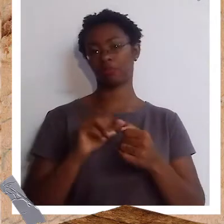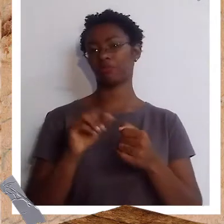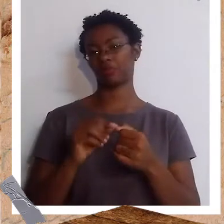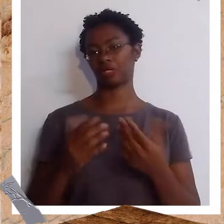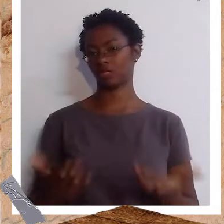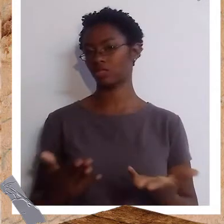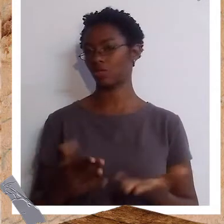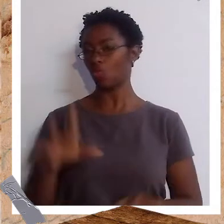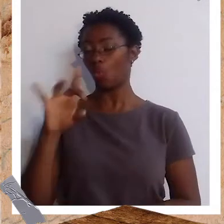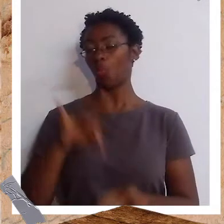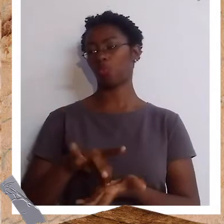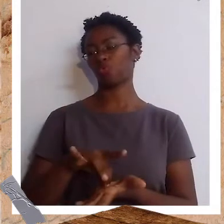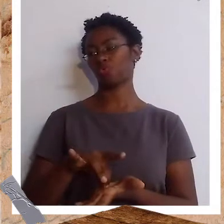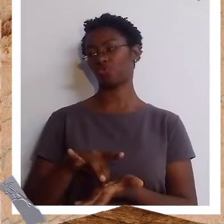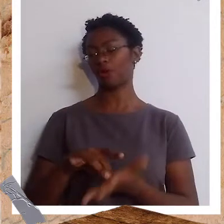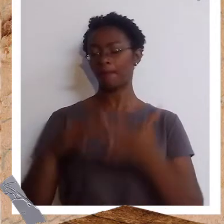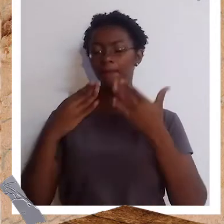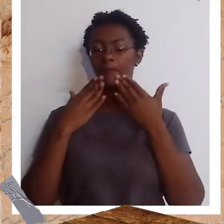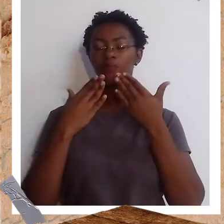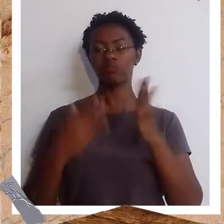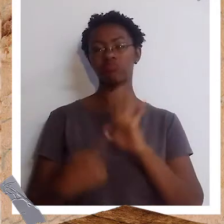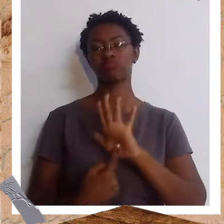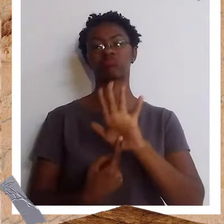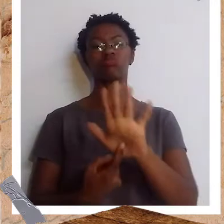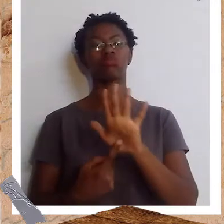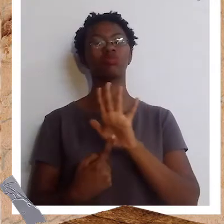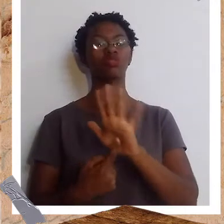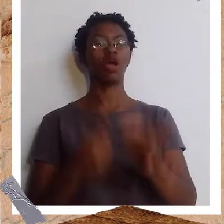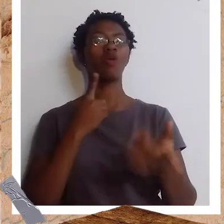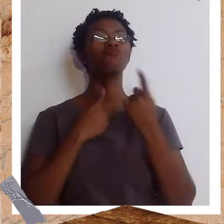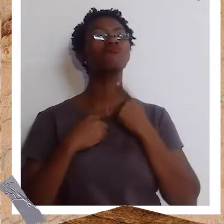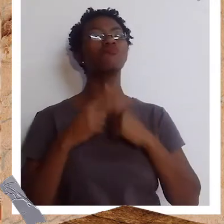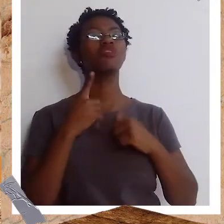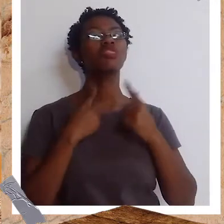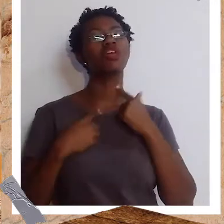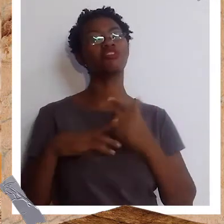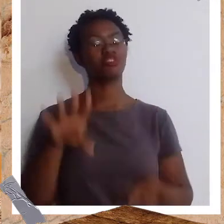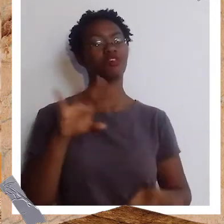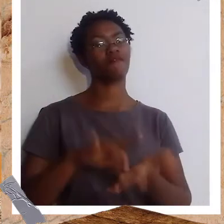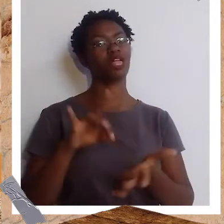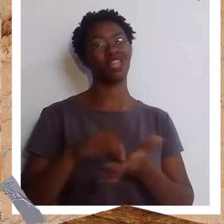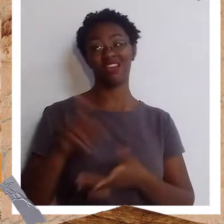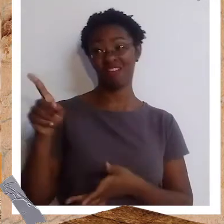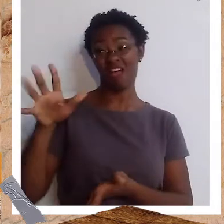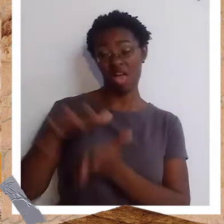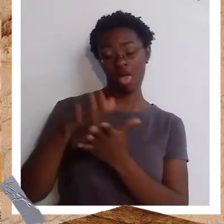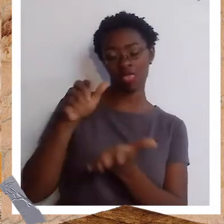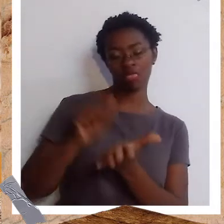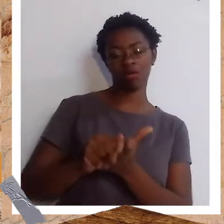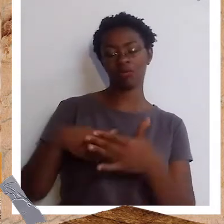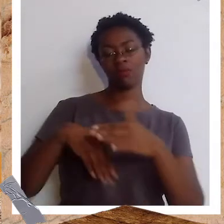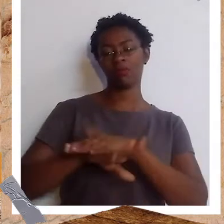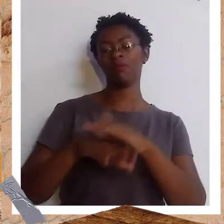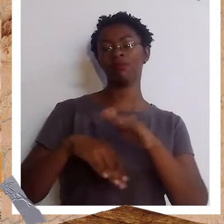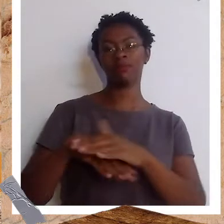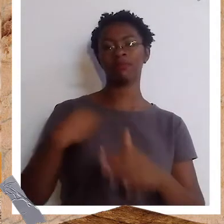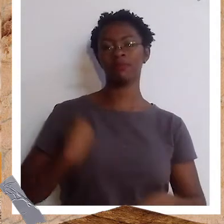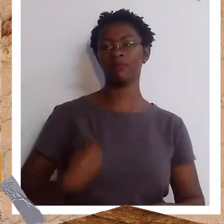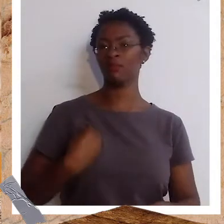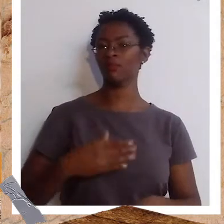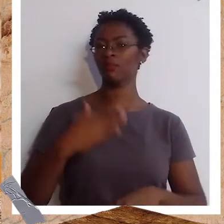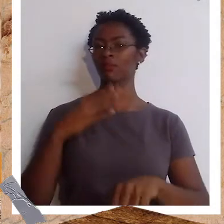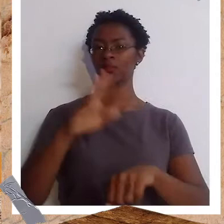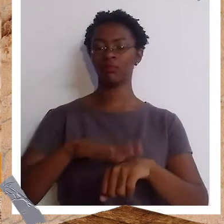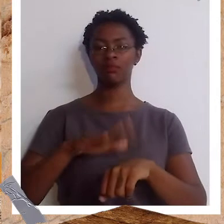né, nessa exposição, tentando seguir os desejos explícitos, documentados que Carolina deixou em vida, e sobretudo a